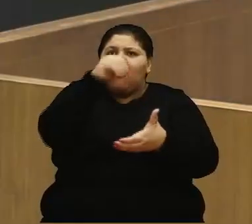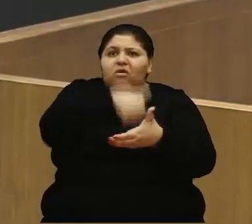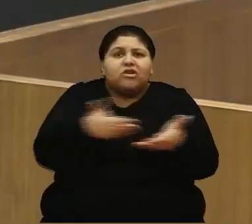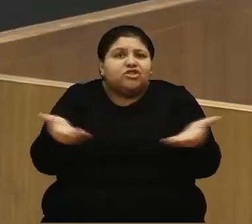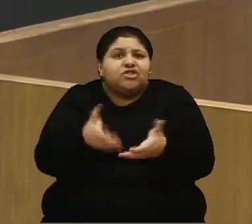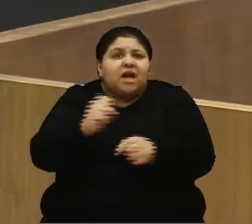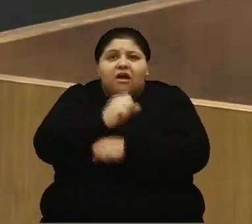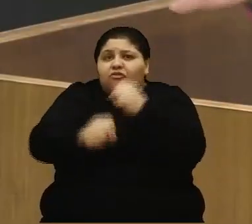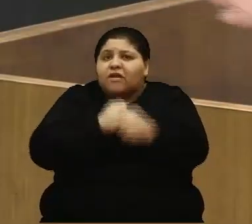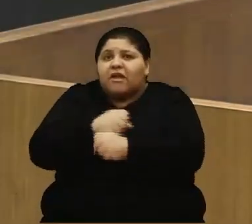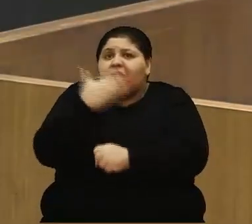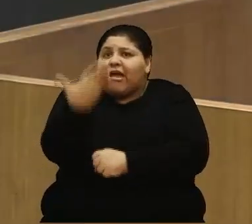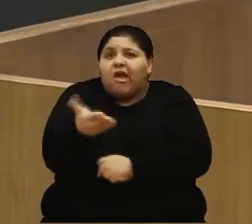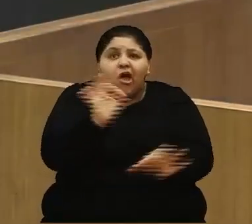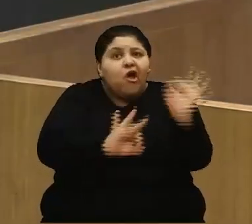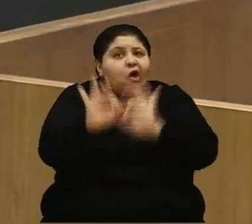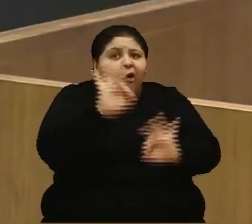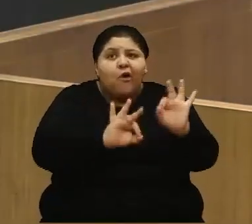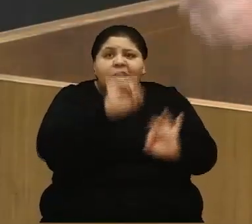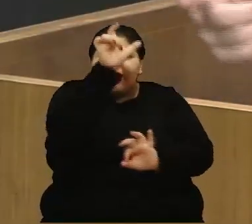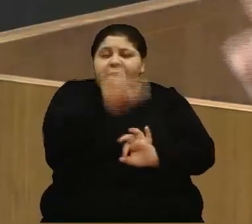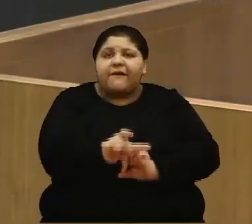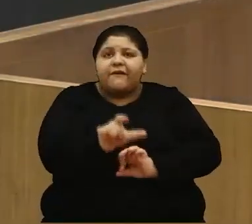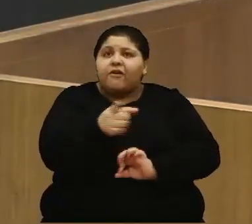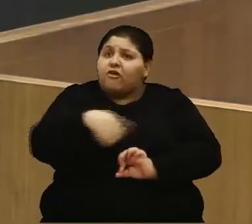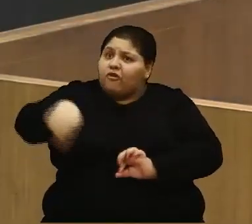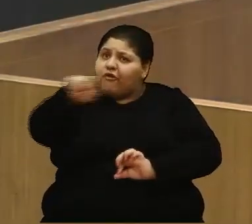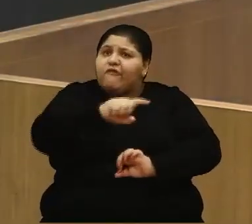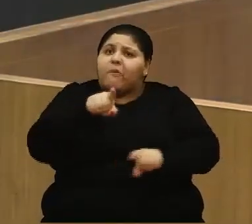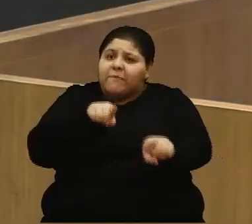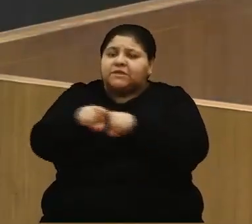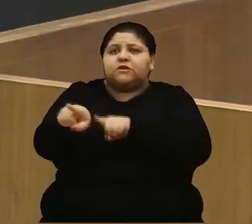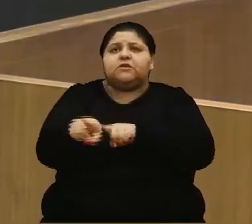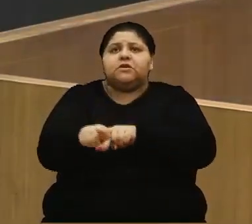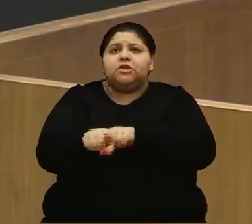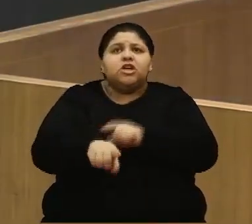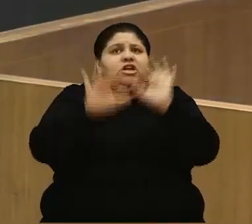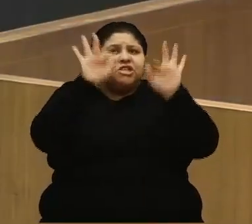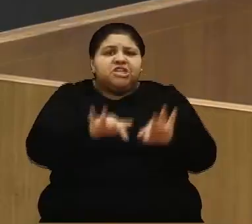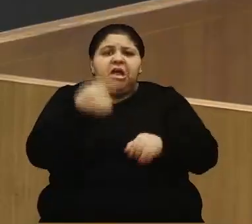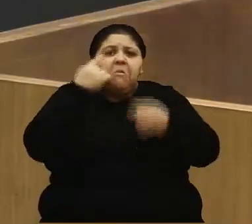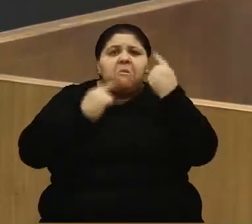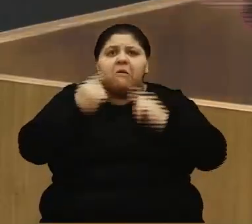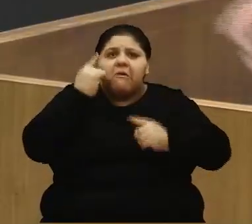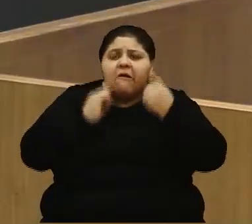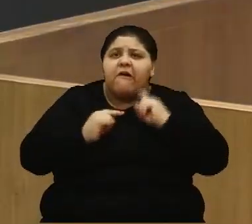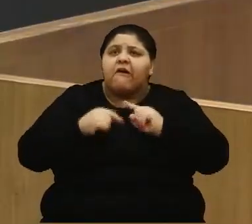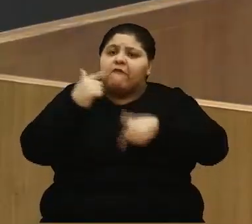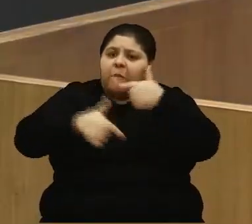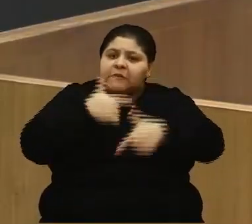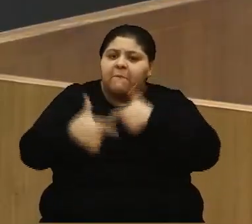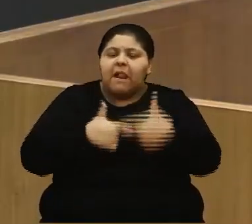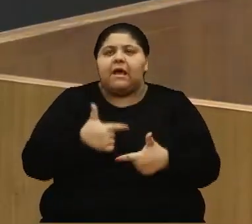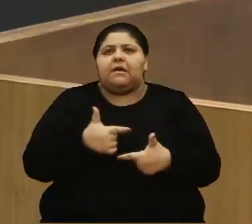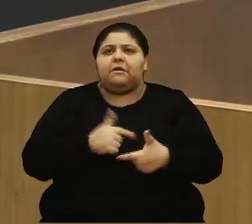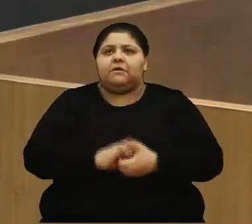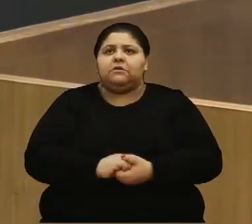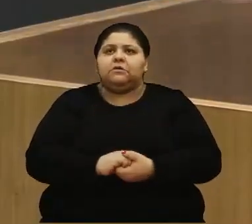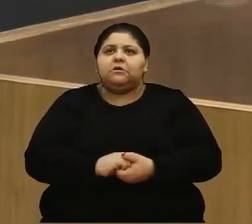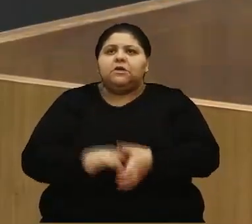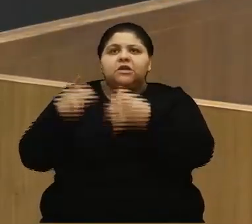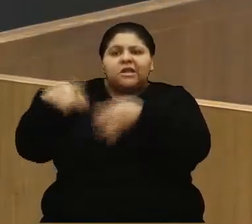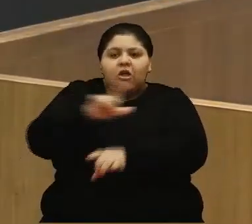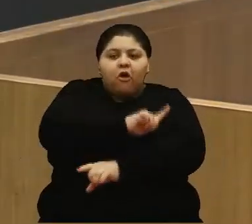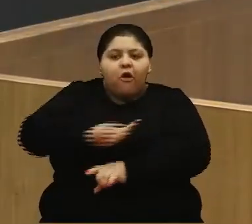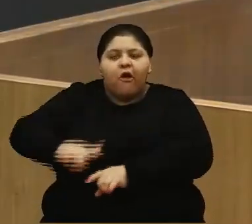ano que vem. Preparem um candidato. Vamos para a disputa. Chega de choradeira. Vamos trabalhar. Deixe o